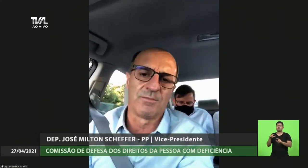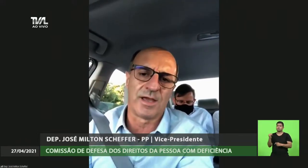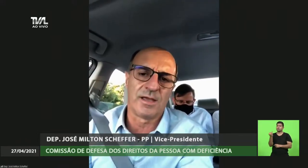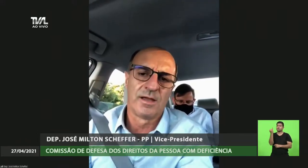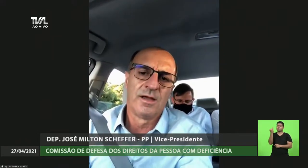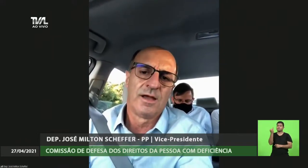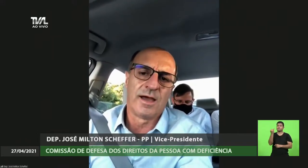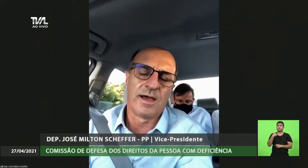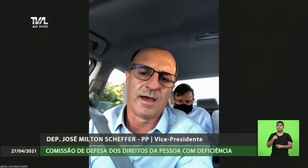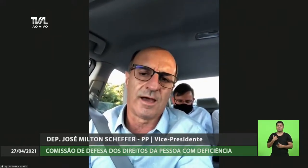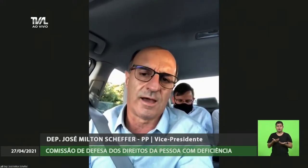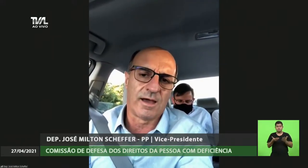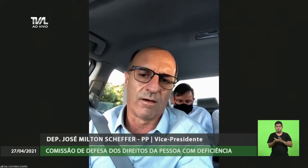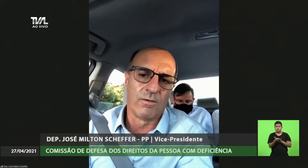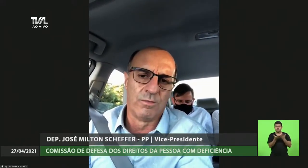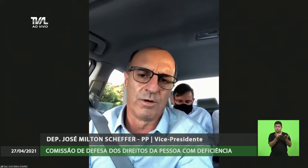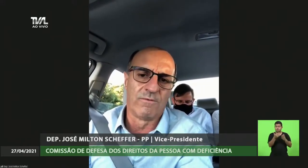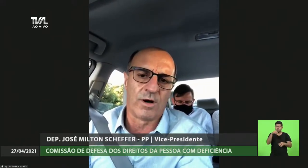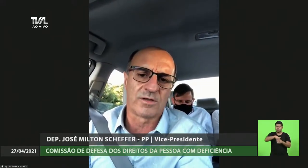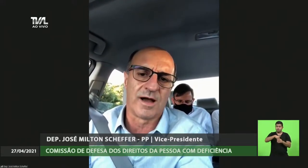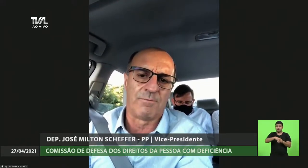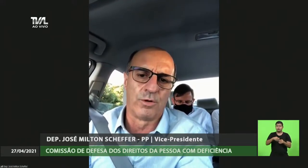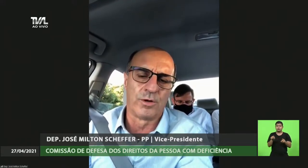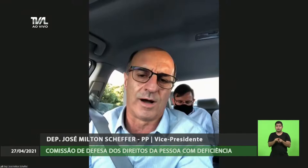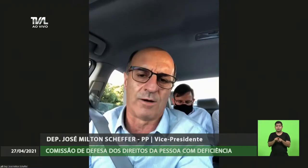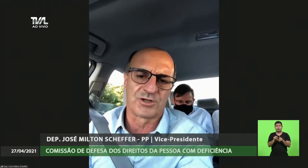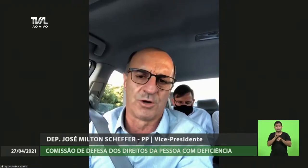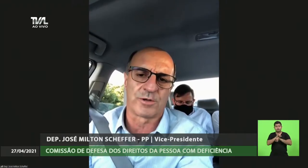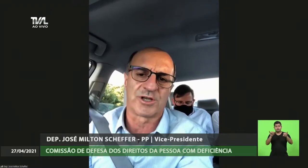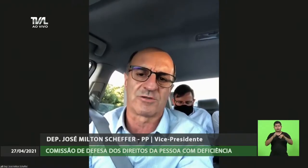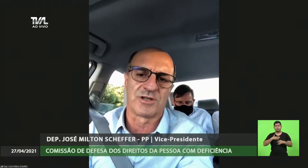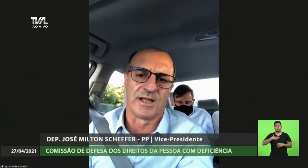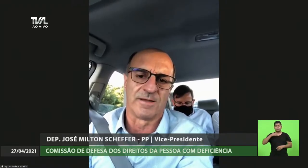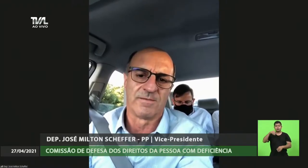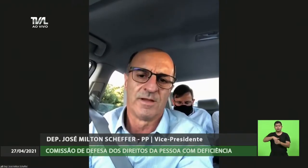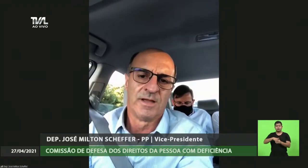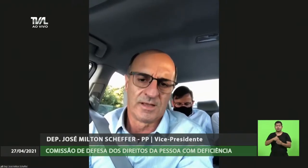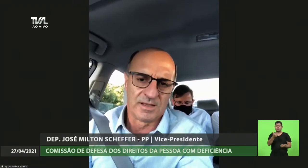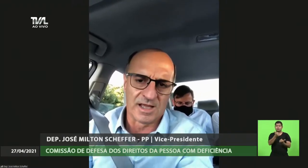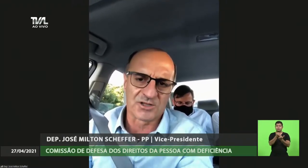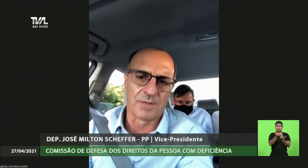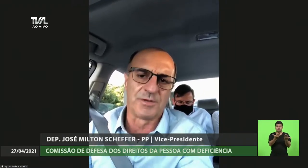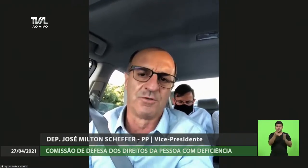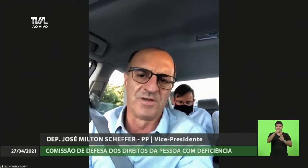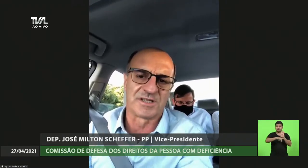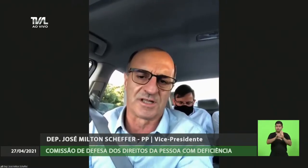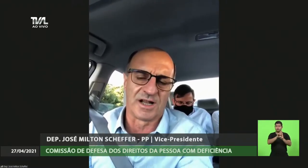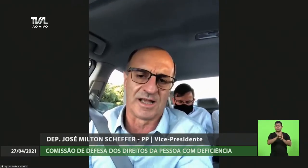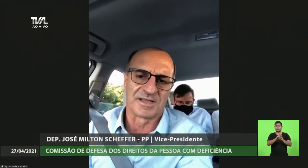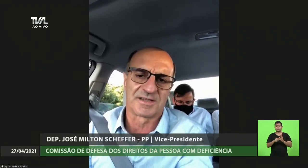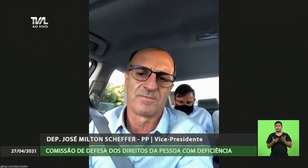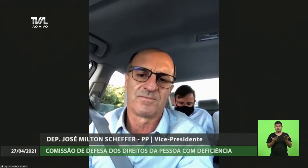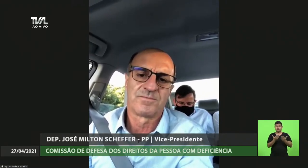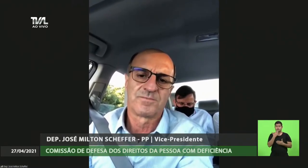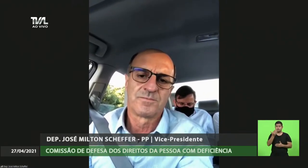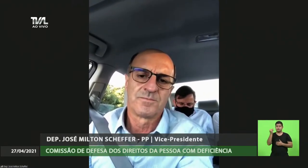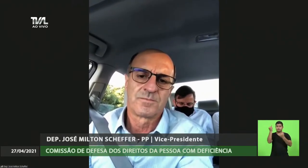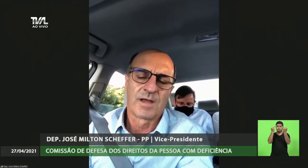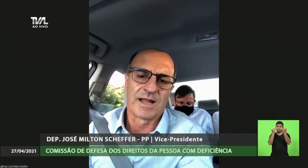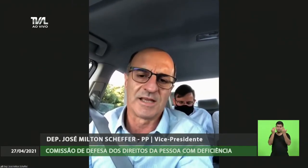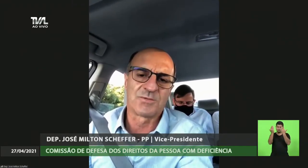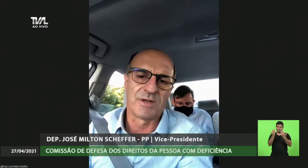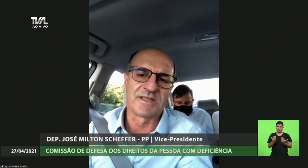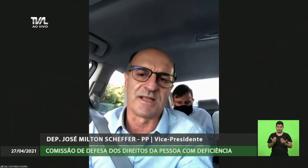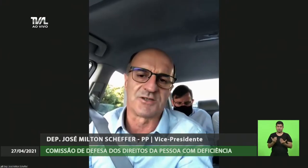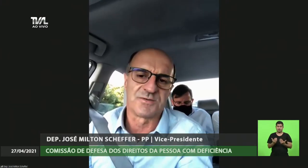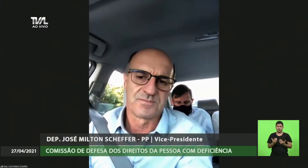declarar também o meu voto em apoio ao seu projeto de lei, que a senhora pediu vista, aliás.